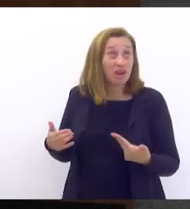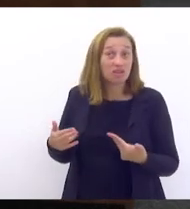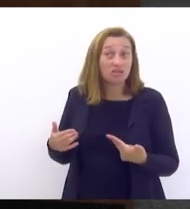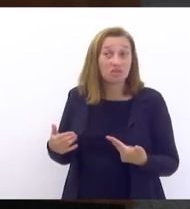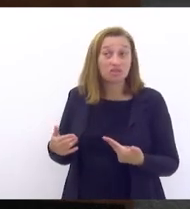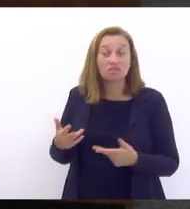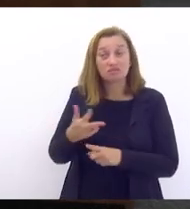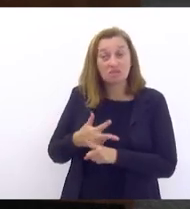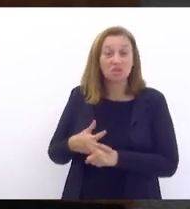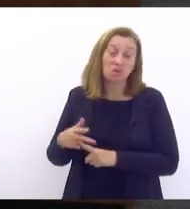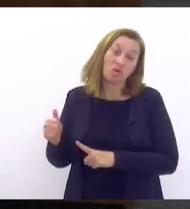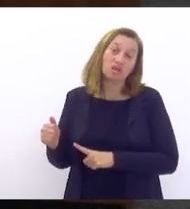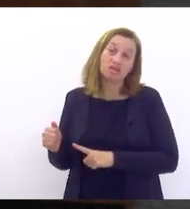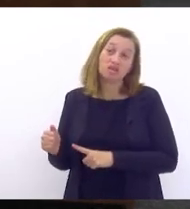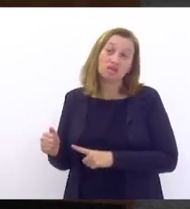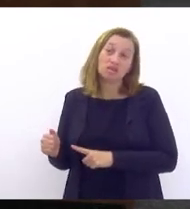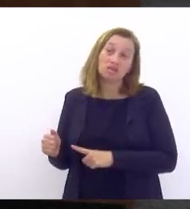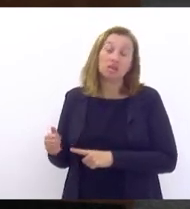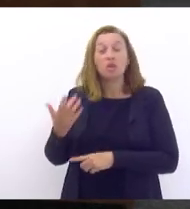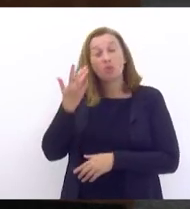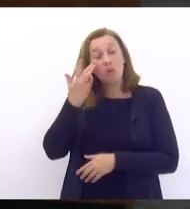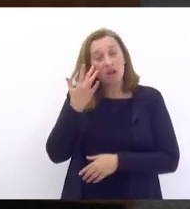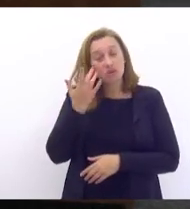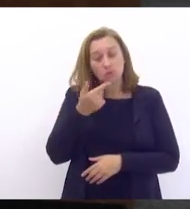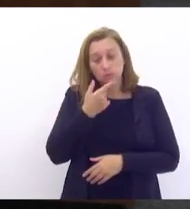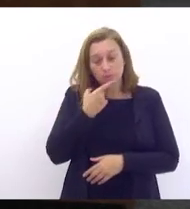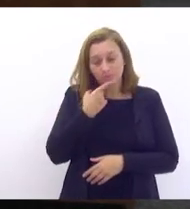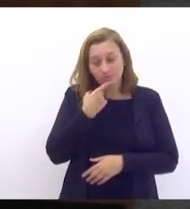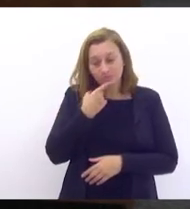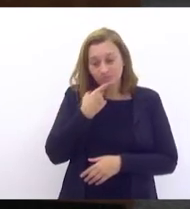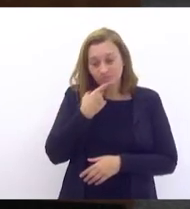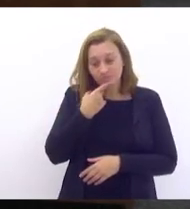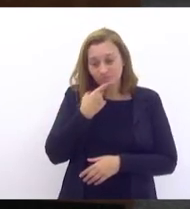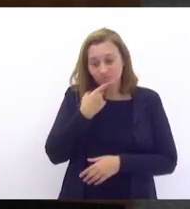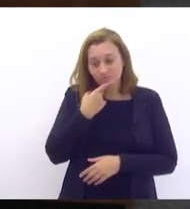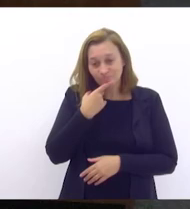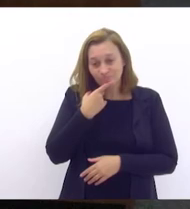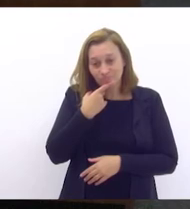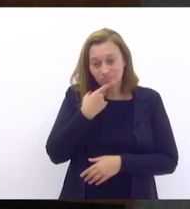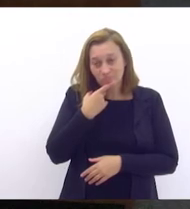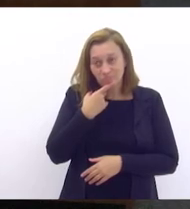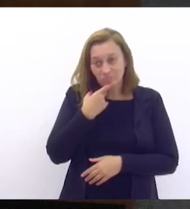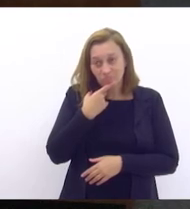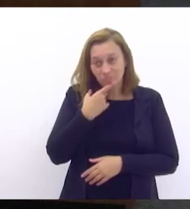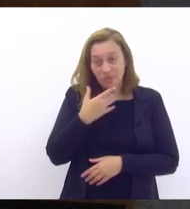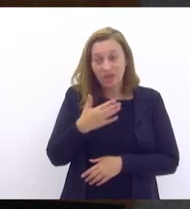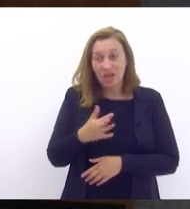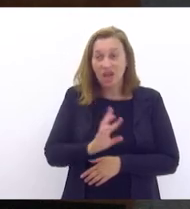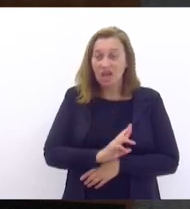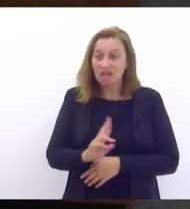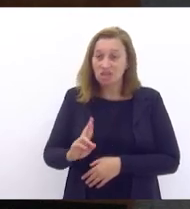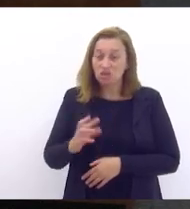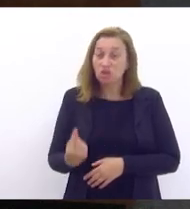muitas vitórias. E eu acho o seguinte, a maior religião e